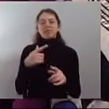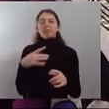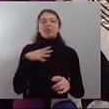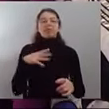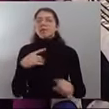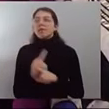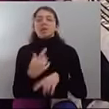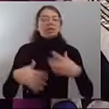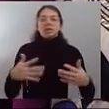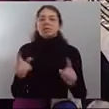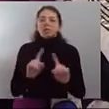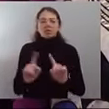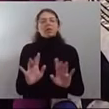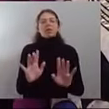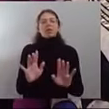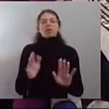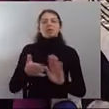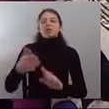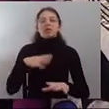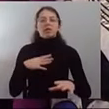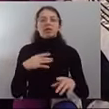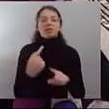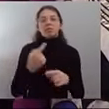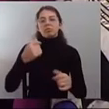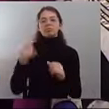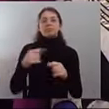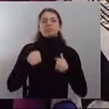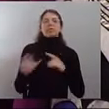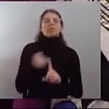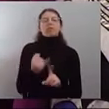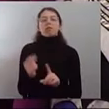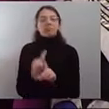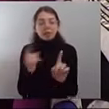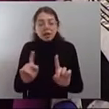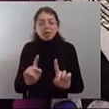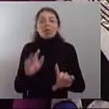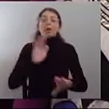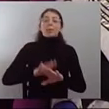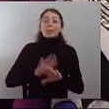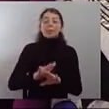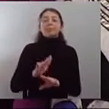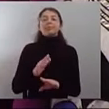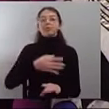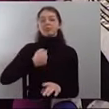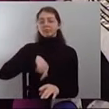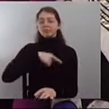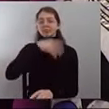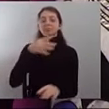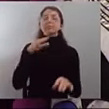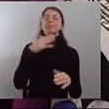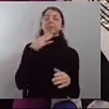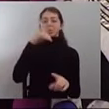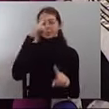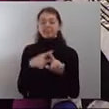argumentos ad terrorem, nem porque somos masoquistas, dizemos-lo apenas porque é aquilo para que o consenso científico nos vem alertando há